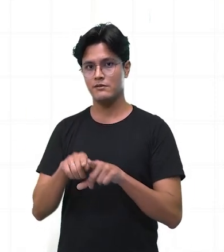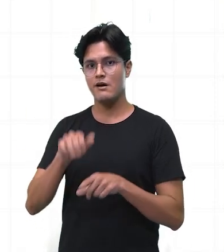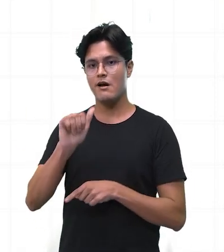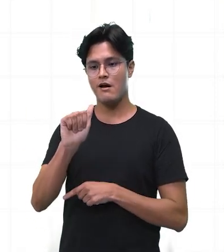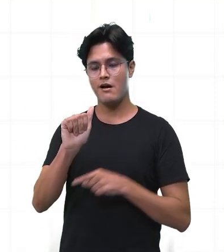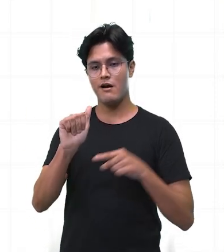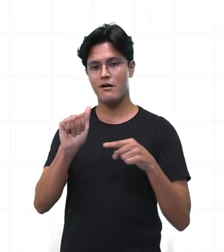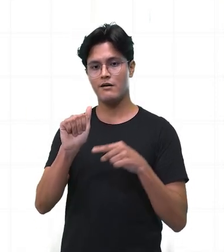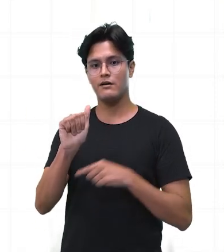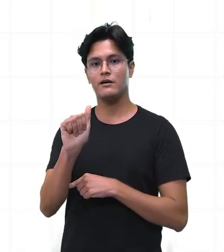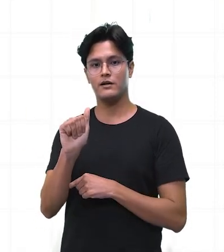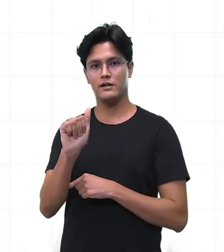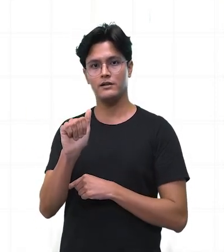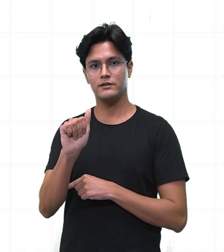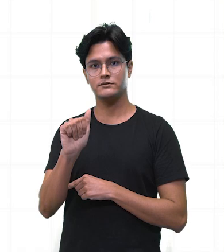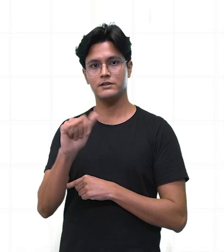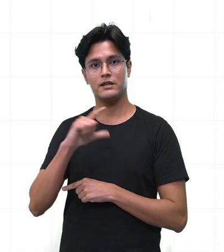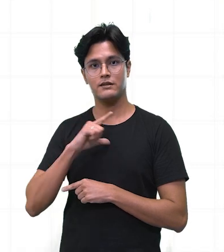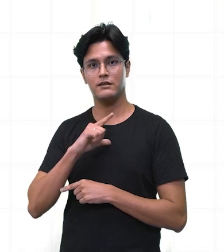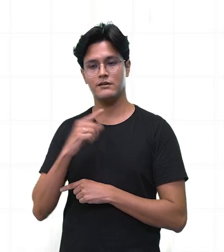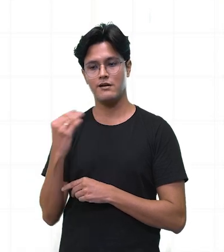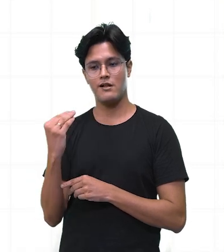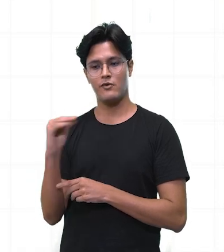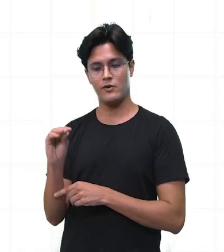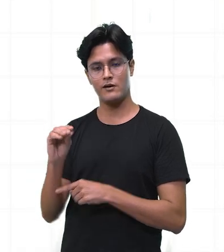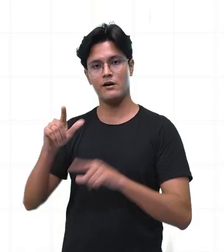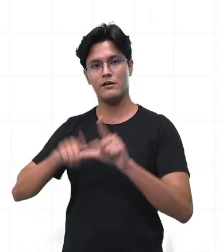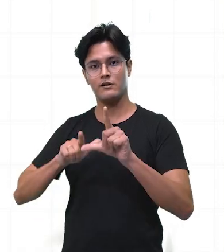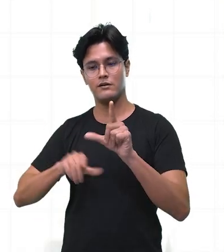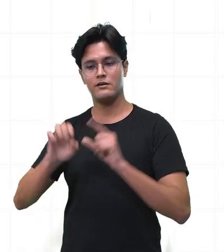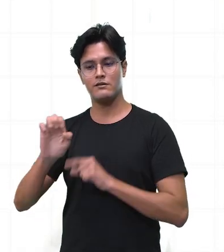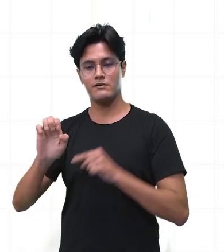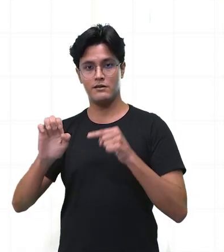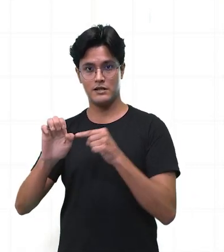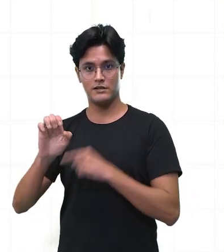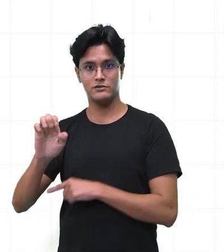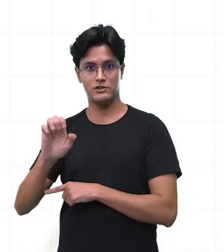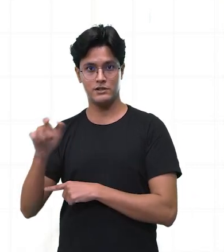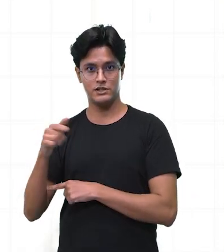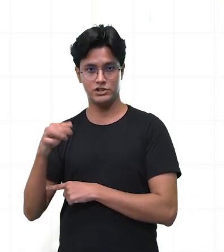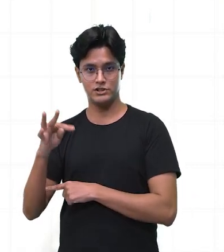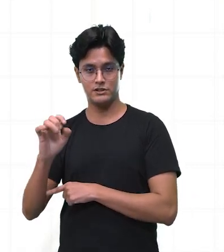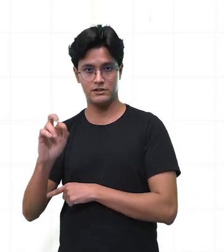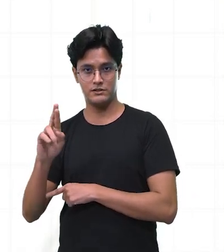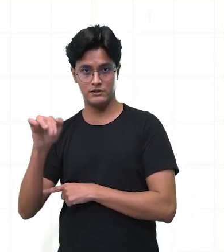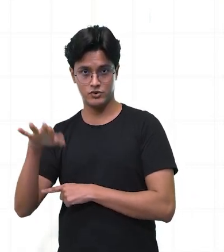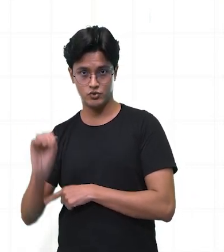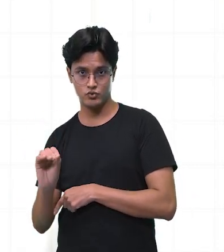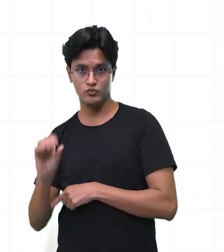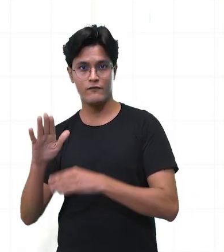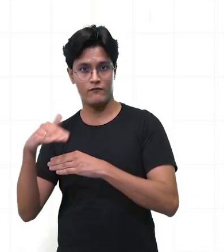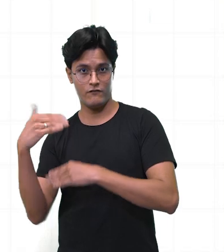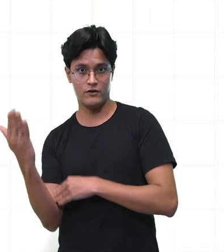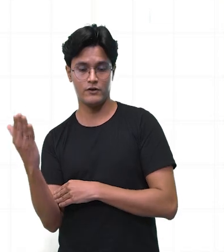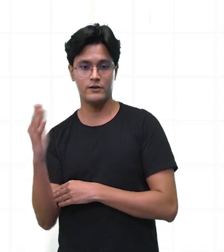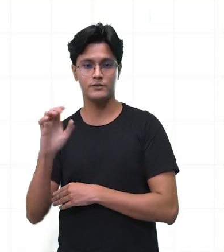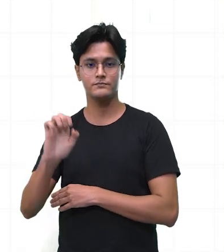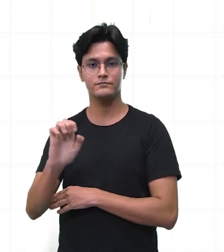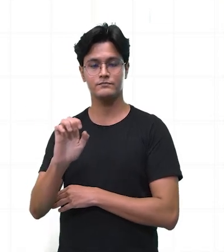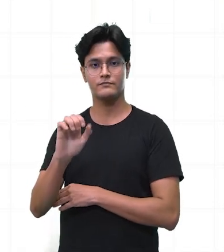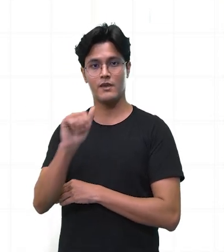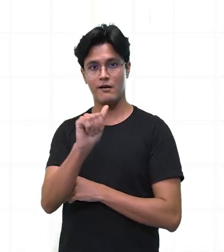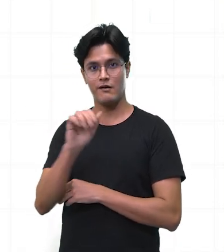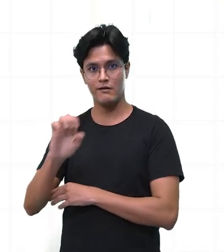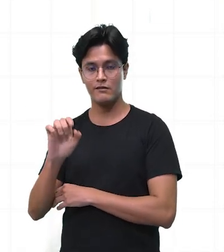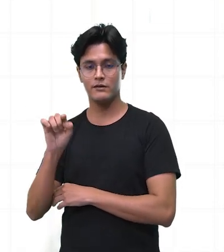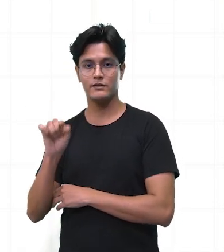externo. A gente vai prolongar um dos lados, nesse caso aqui foi o lado BC. Prolongando esse lado, nós formamos